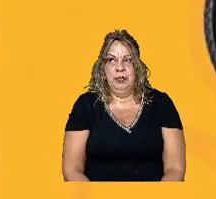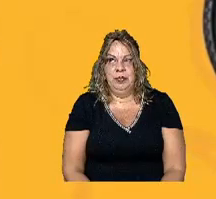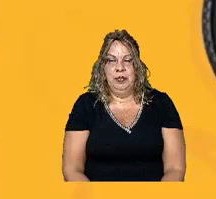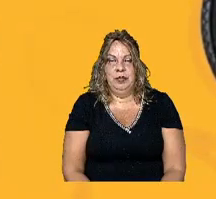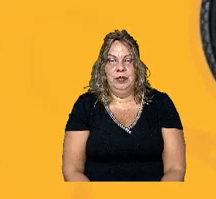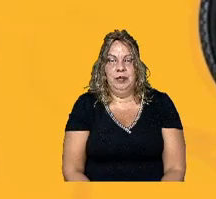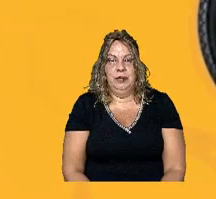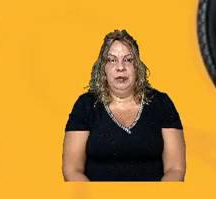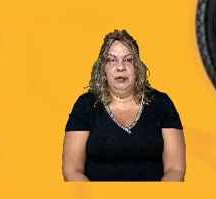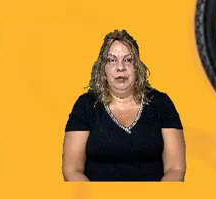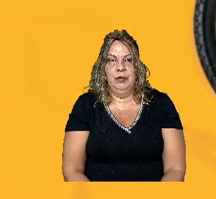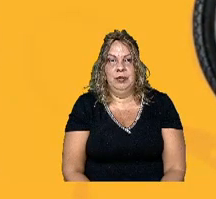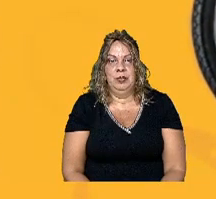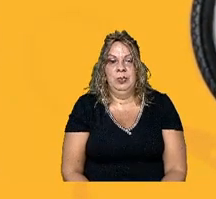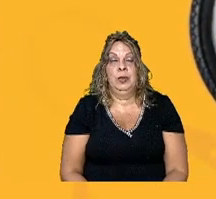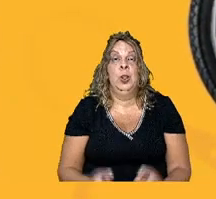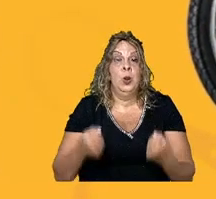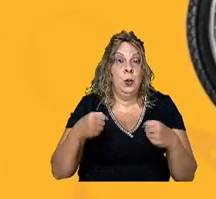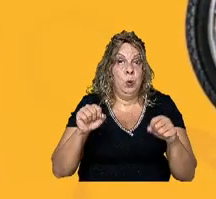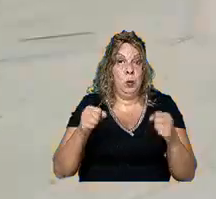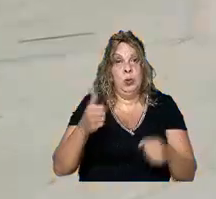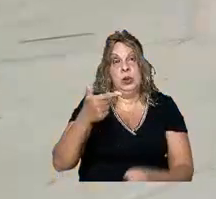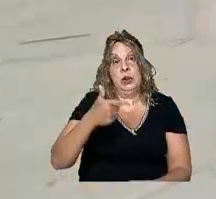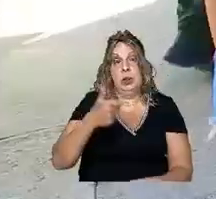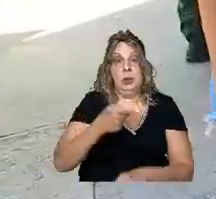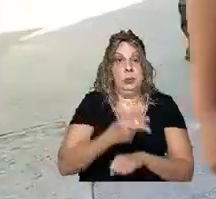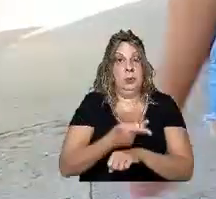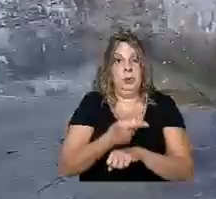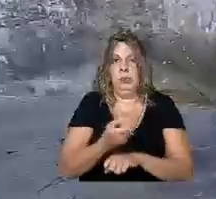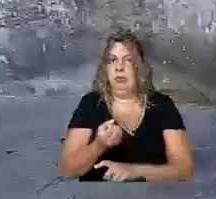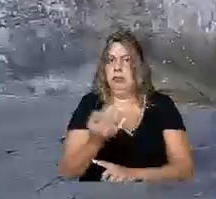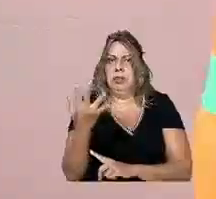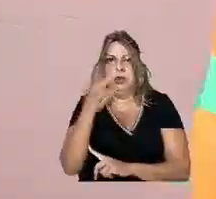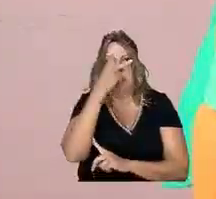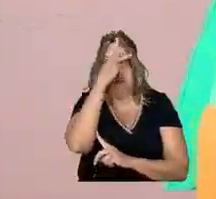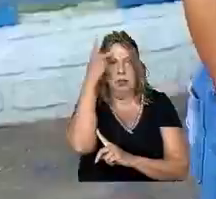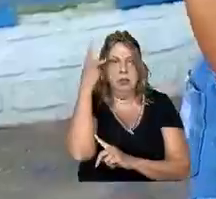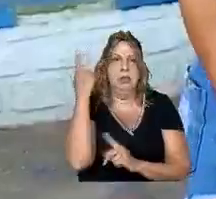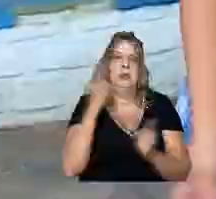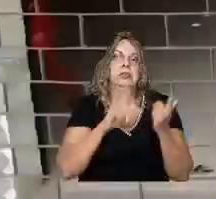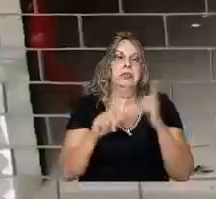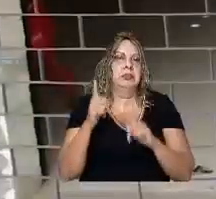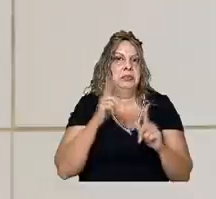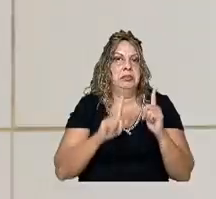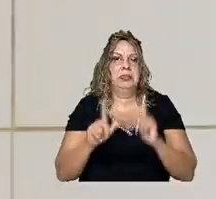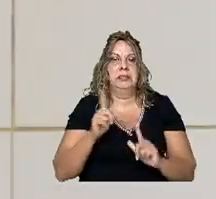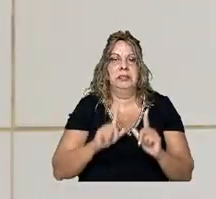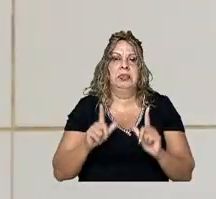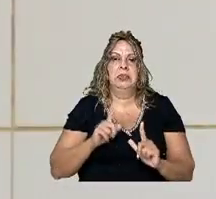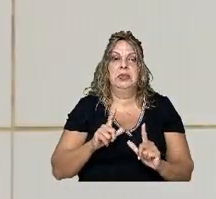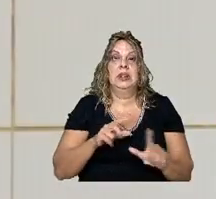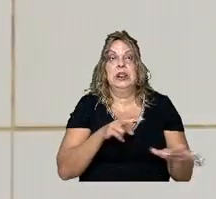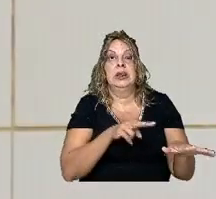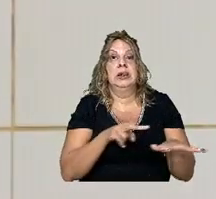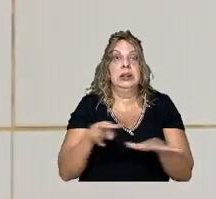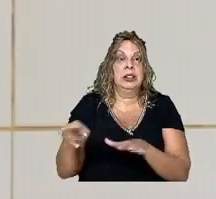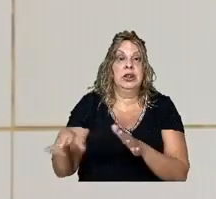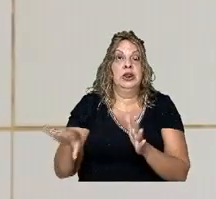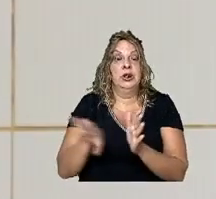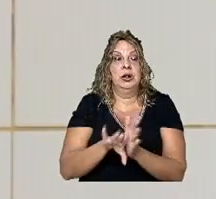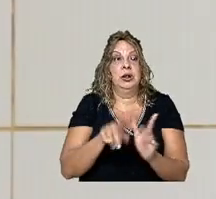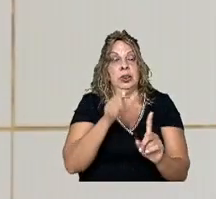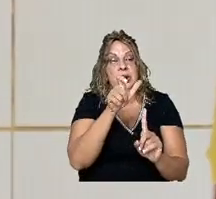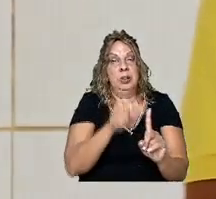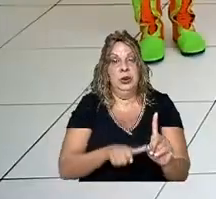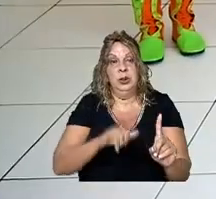Uma ronda pop no segundo prêmio do Caju Cap. Várias pessoas já foram contempladas. E essa semana chegou a vez do